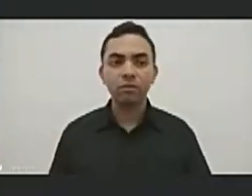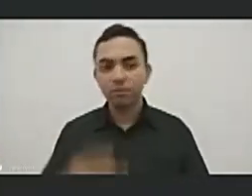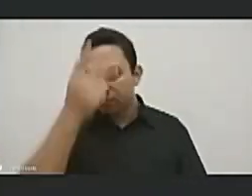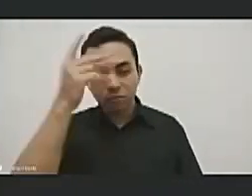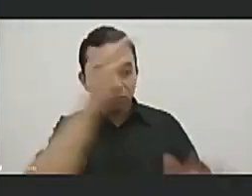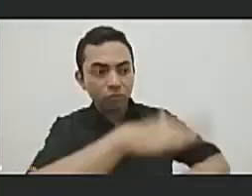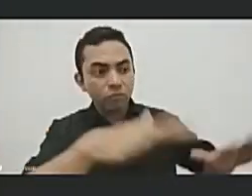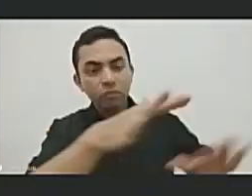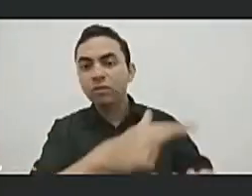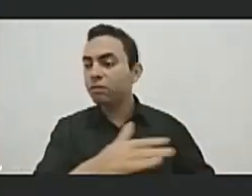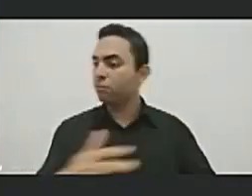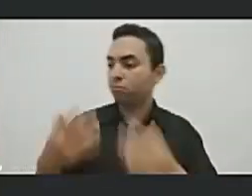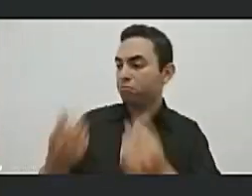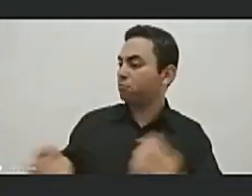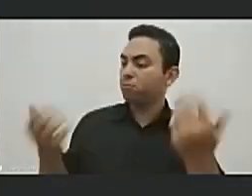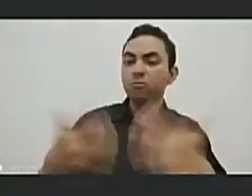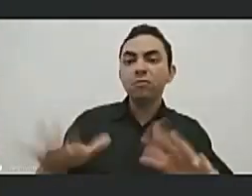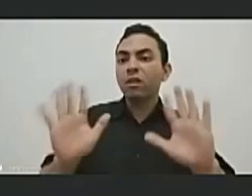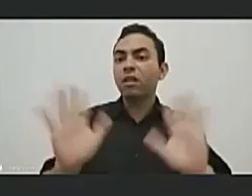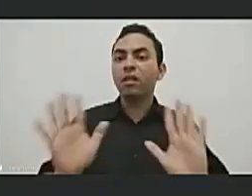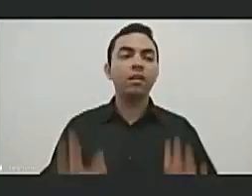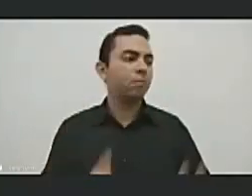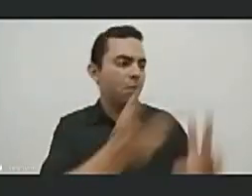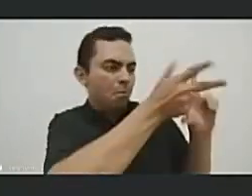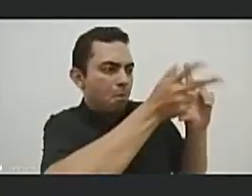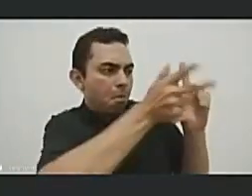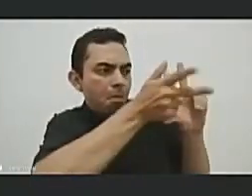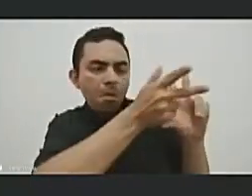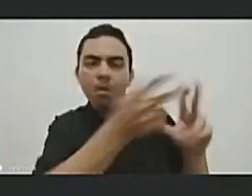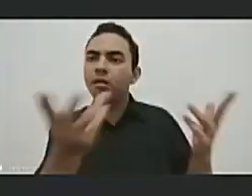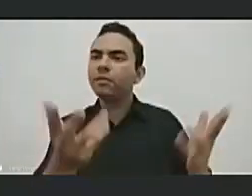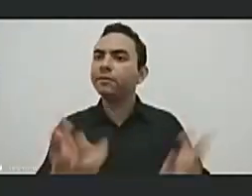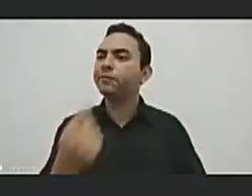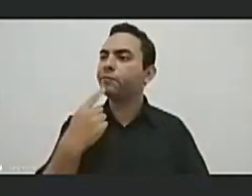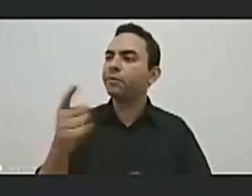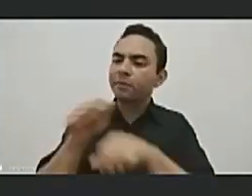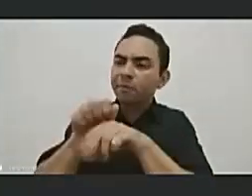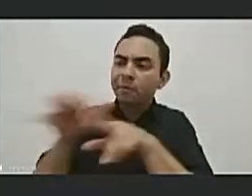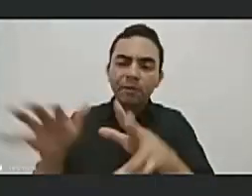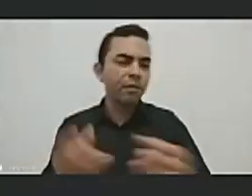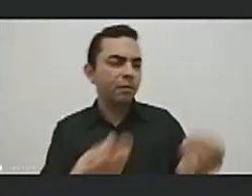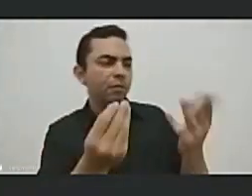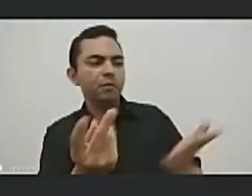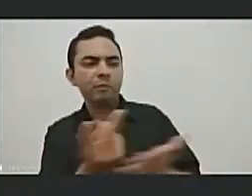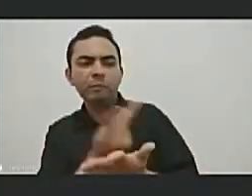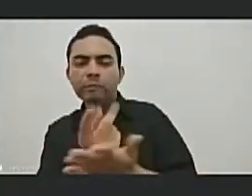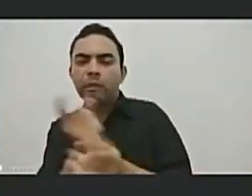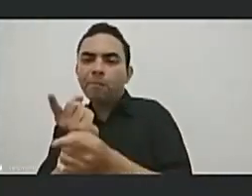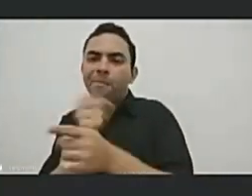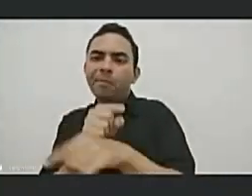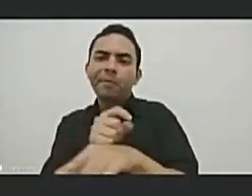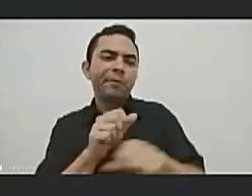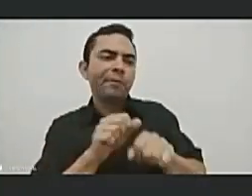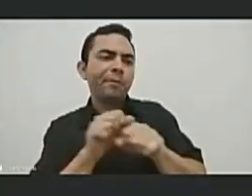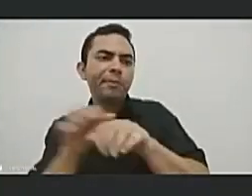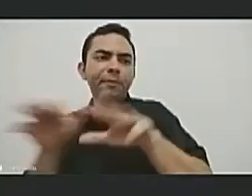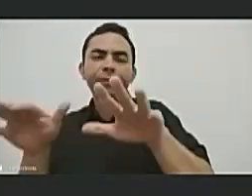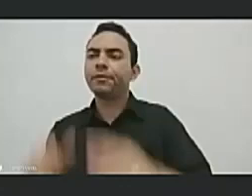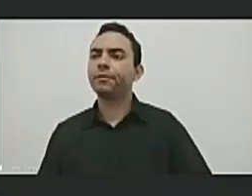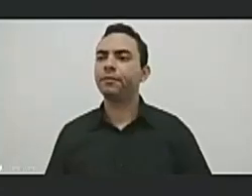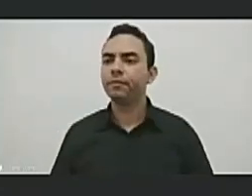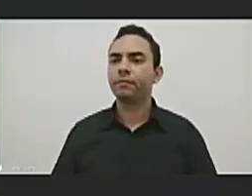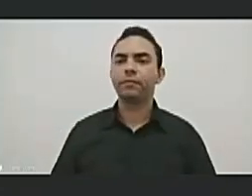à prova a credibilidade e a idoneidade tanto do lios clube de União da Vitória quanto da